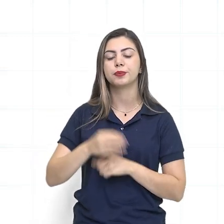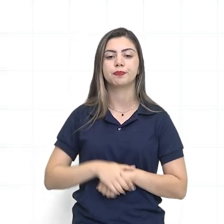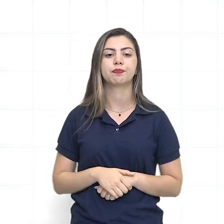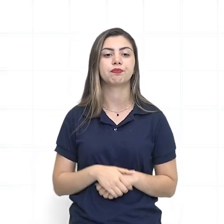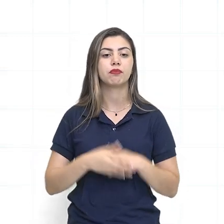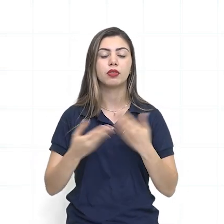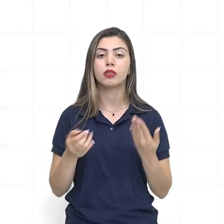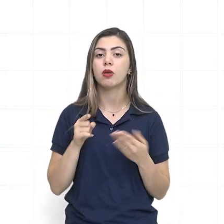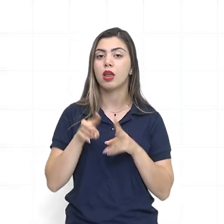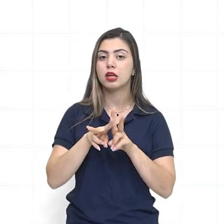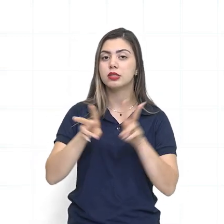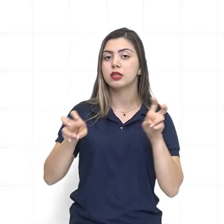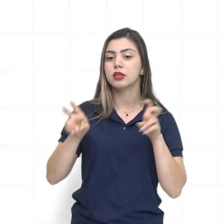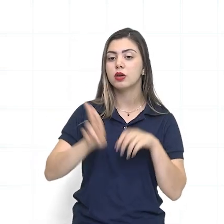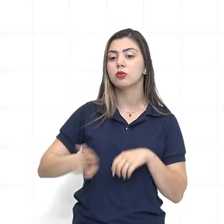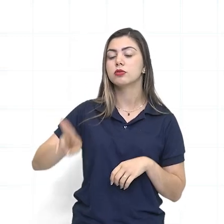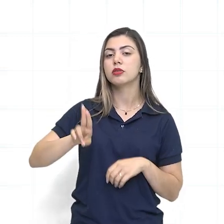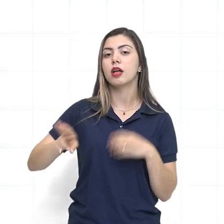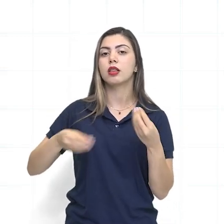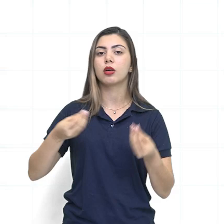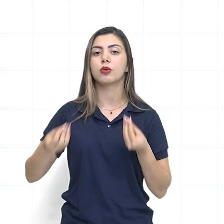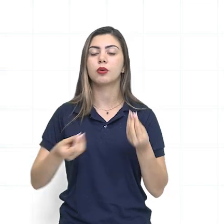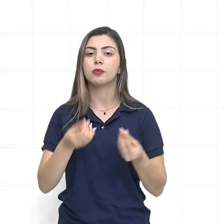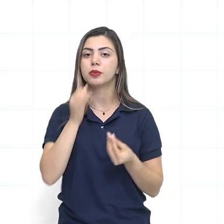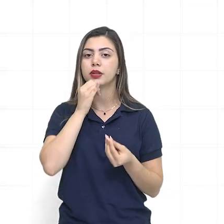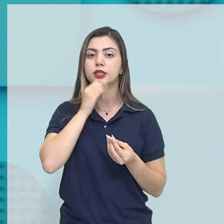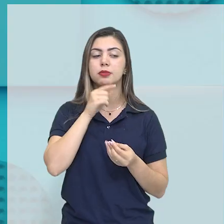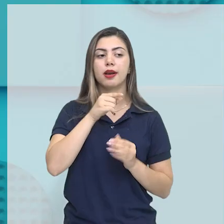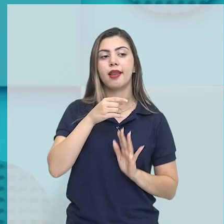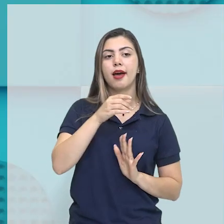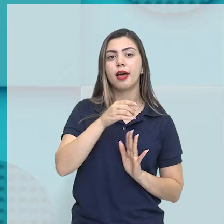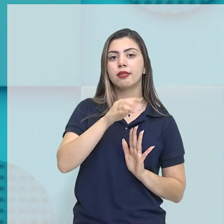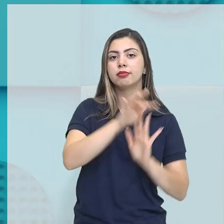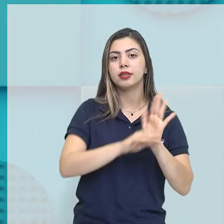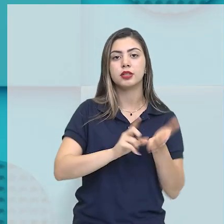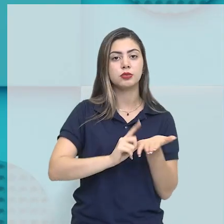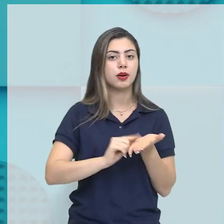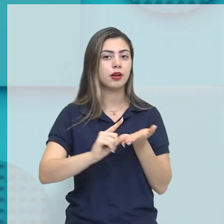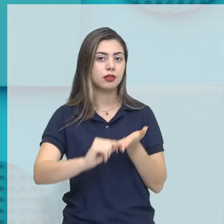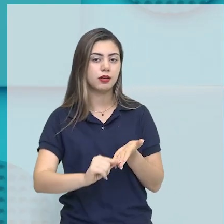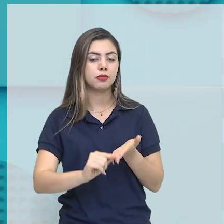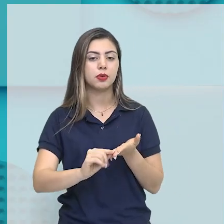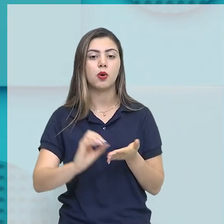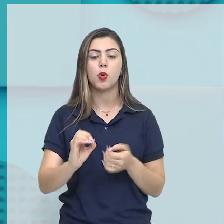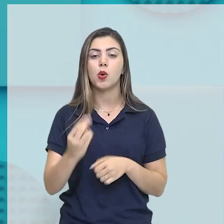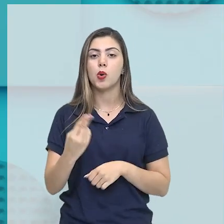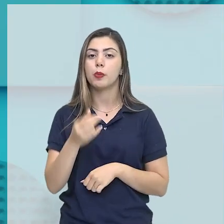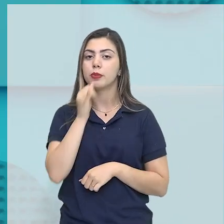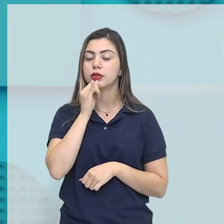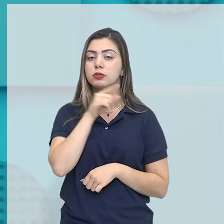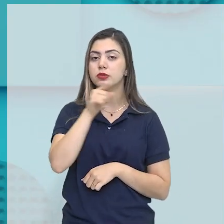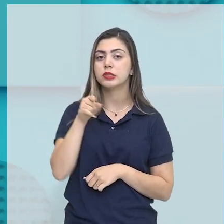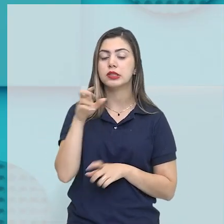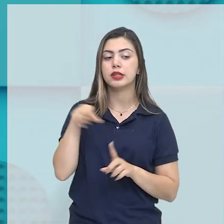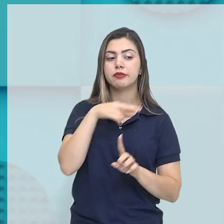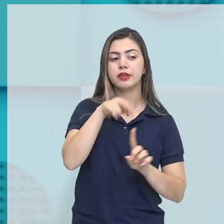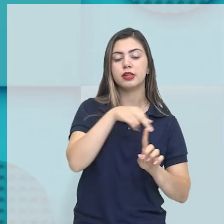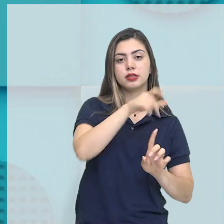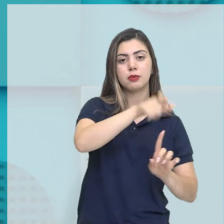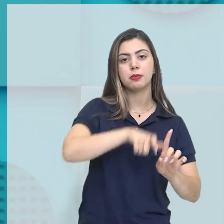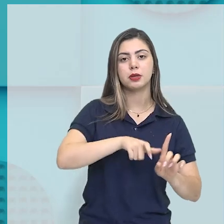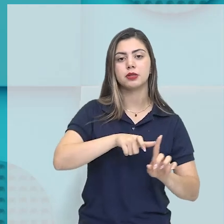A citação ela é utilizada em textos acadêmicos ou quando você quer referenciar